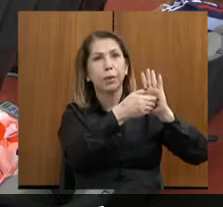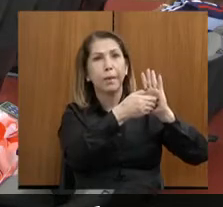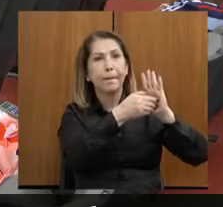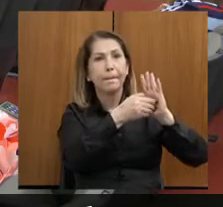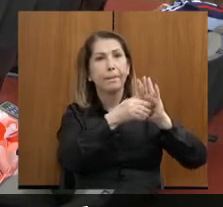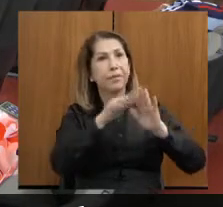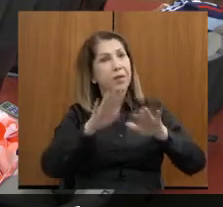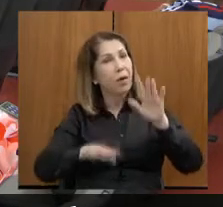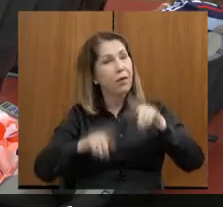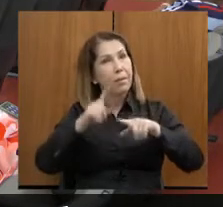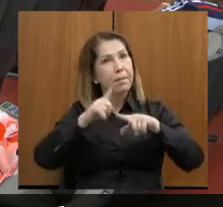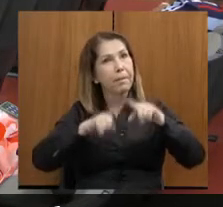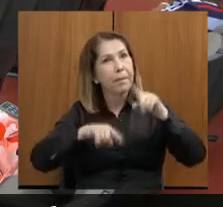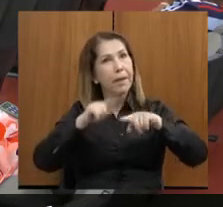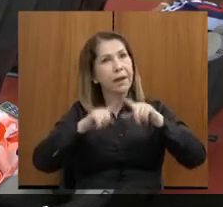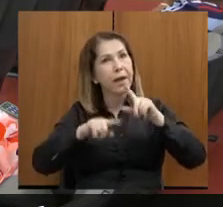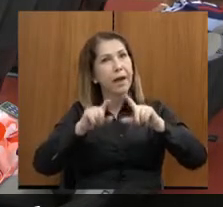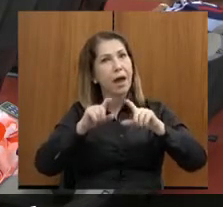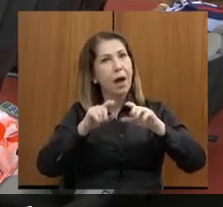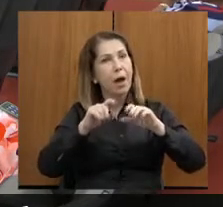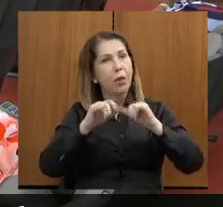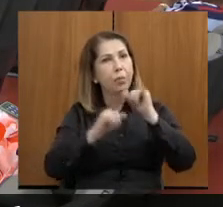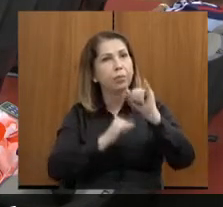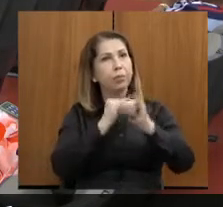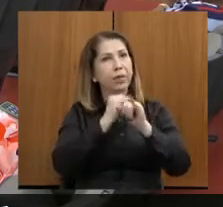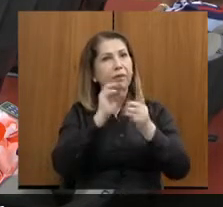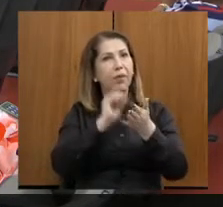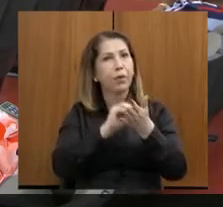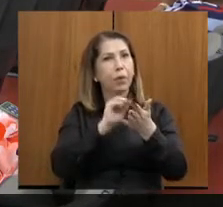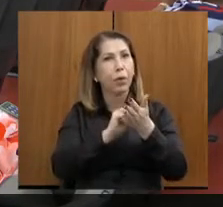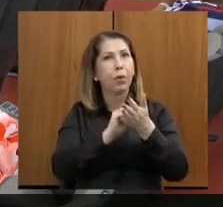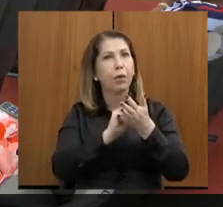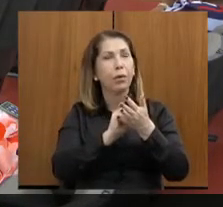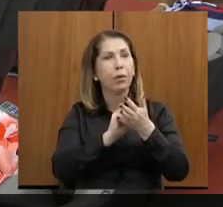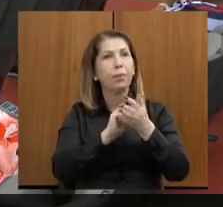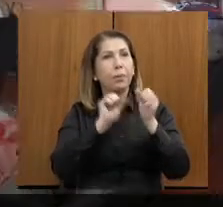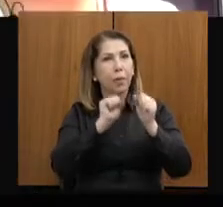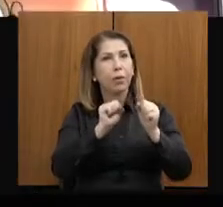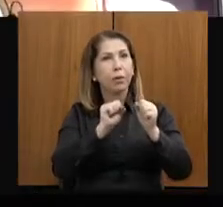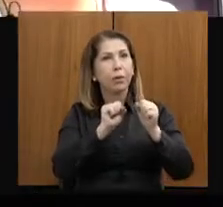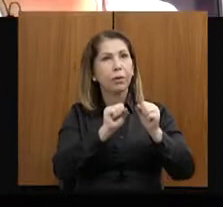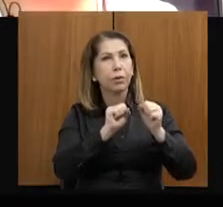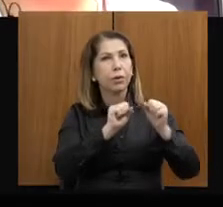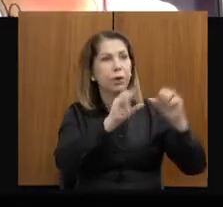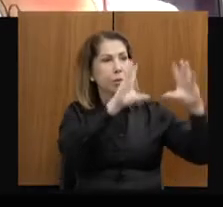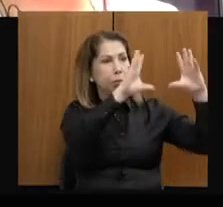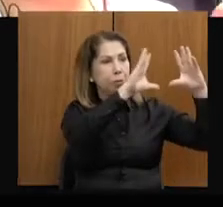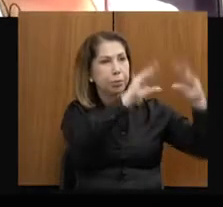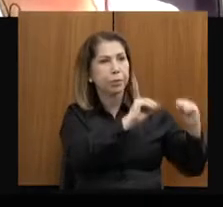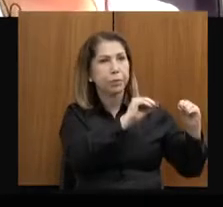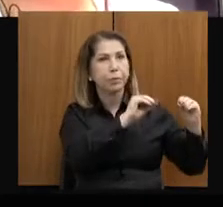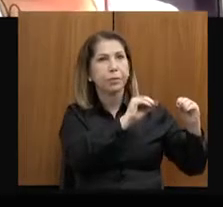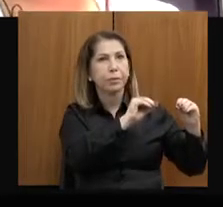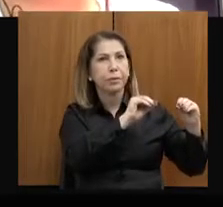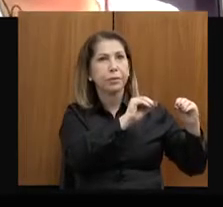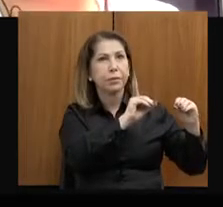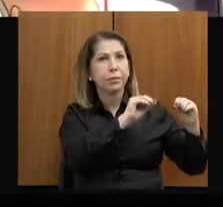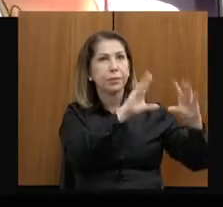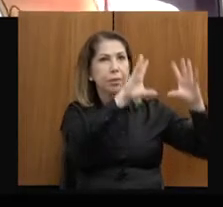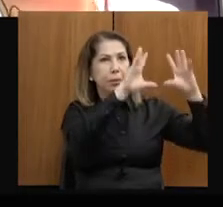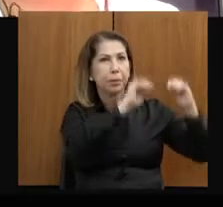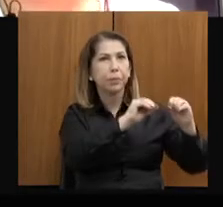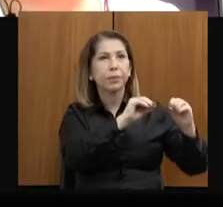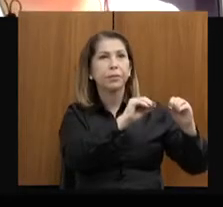material que mandou veio faltando não não veio faltando então então pode suspender tinha mais um dado eu acho que ele foi